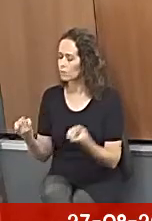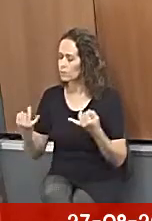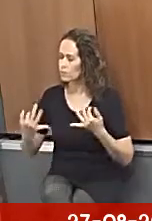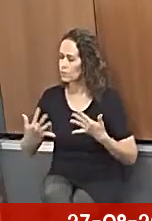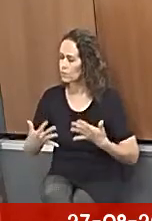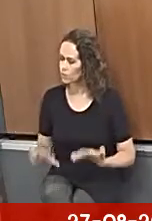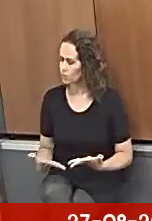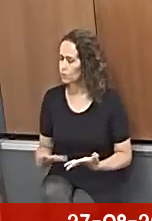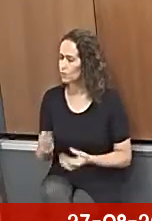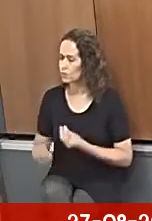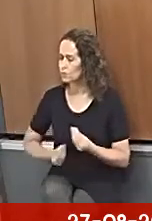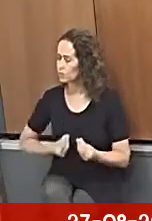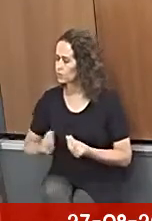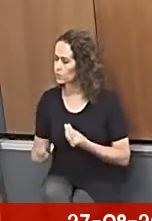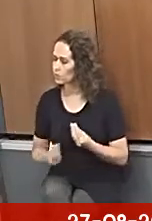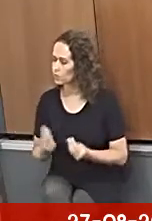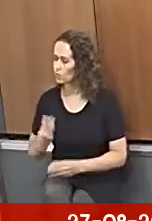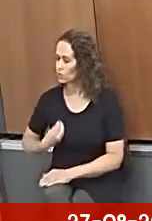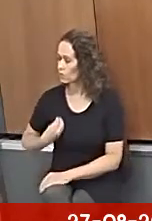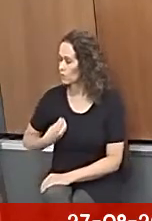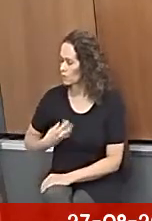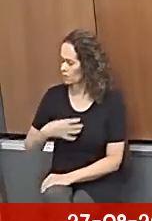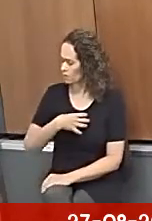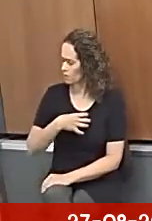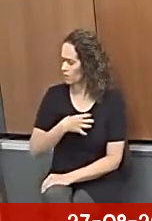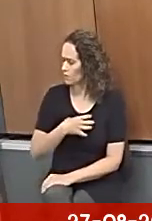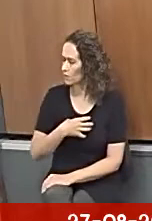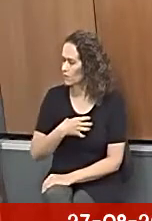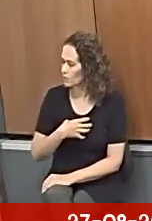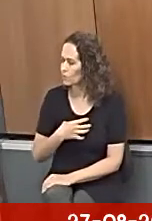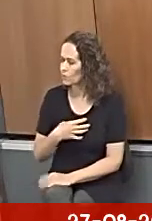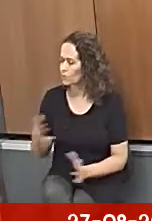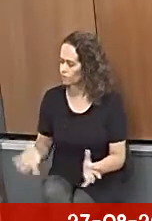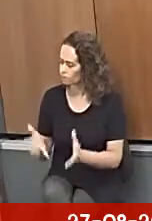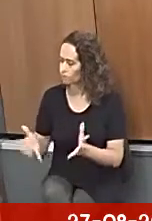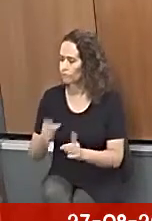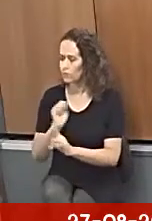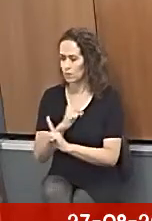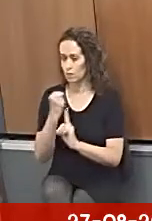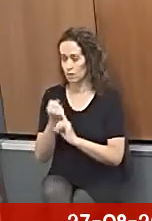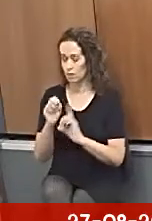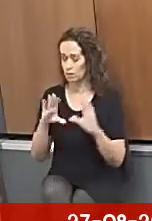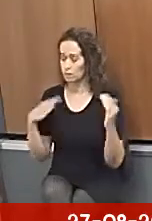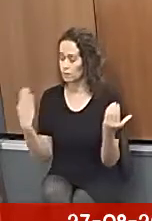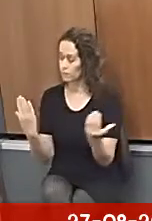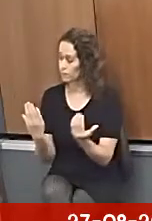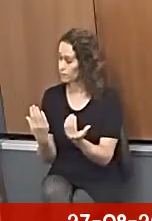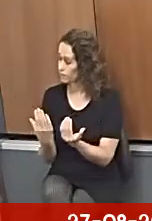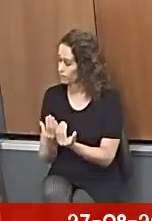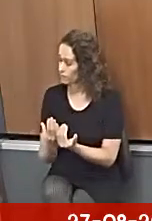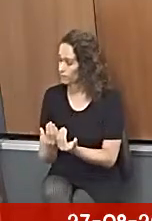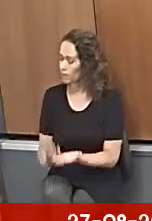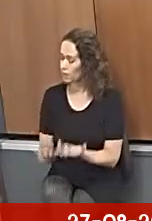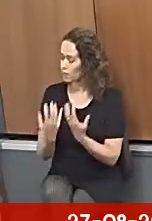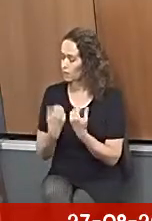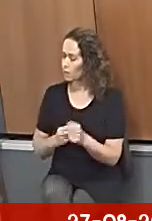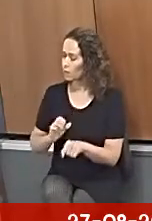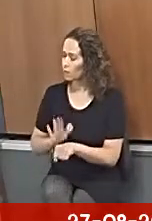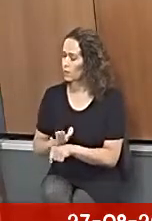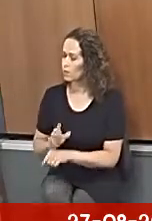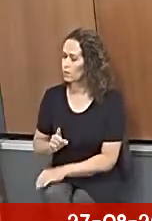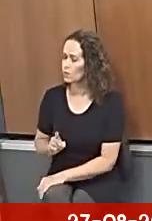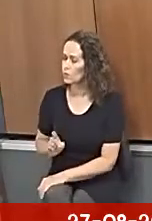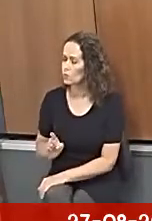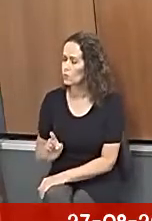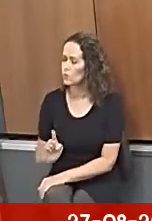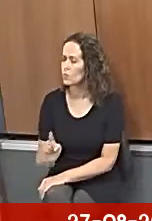elemento de convivência e de incentivo social investimento social recentemente o mineirão capitu mais de um milhão de reais nos projetos voltados